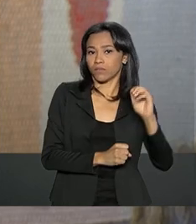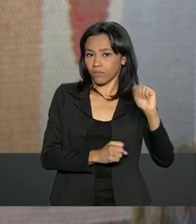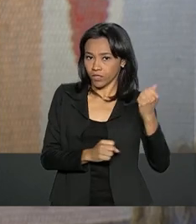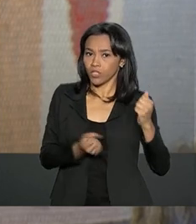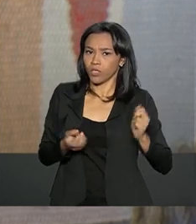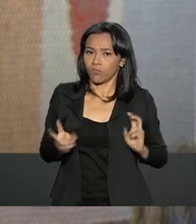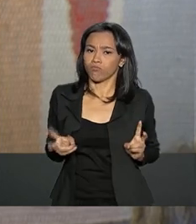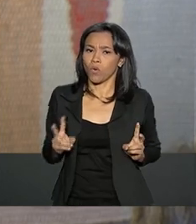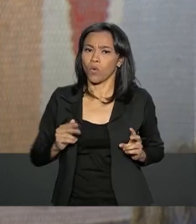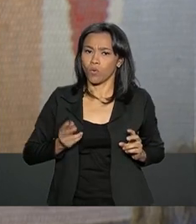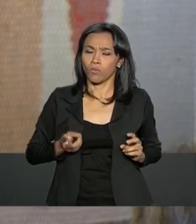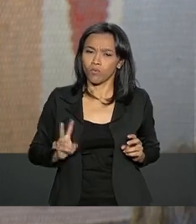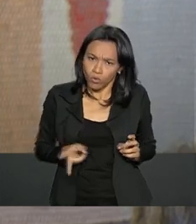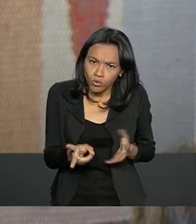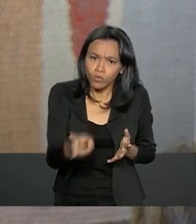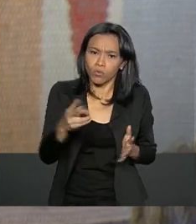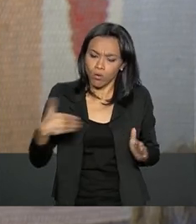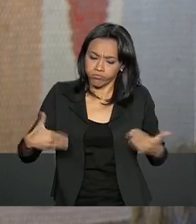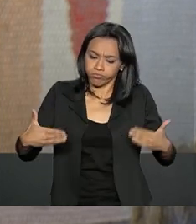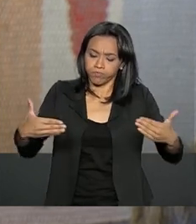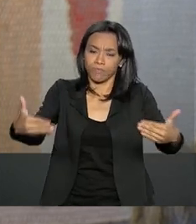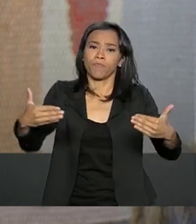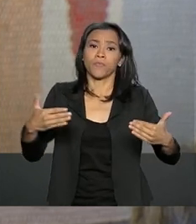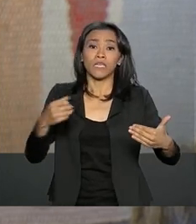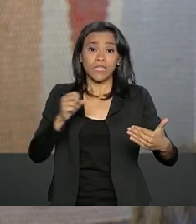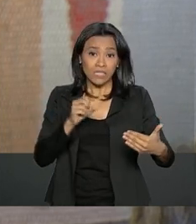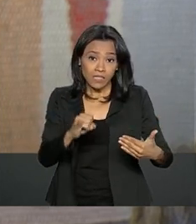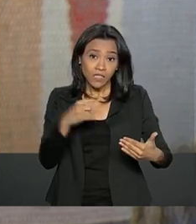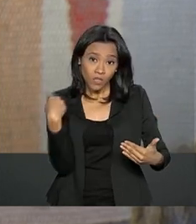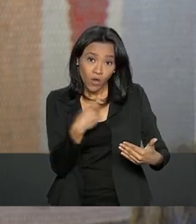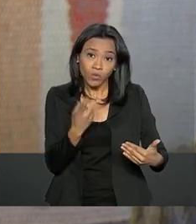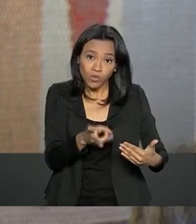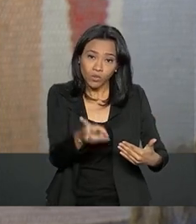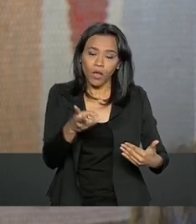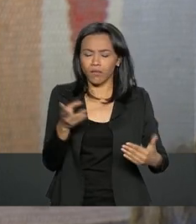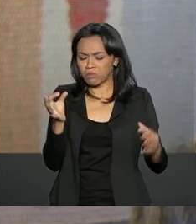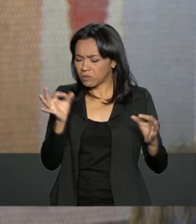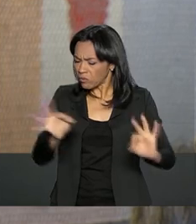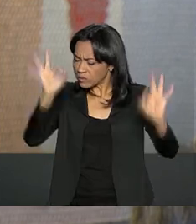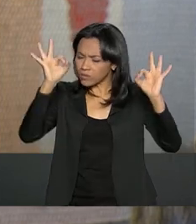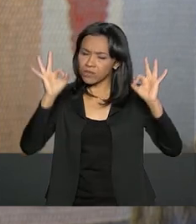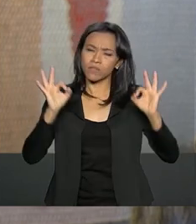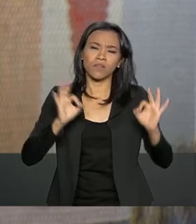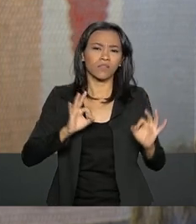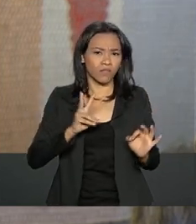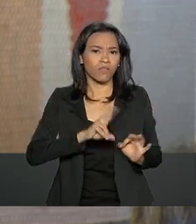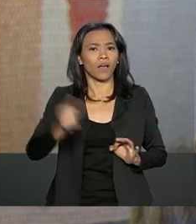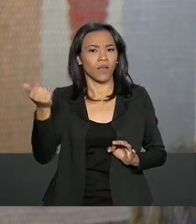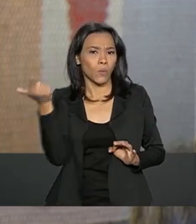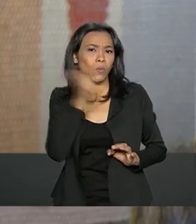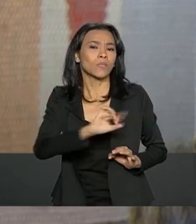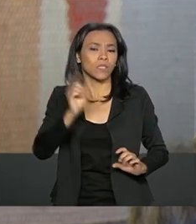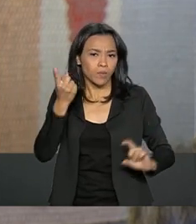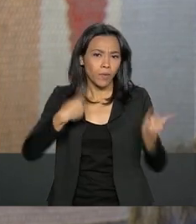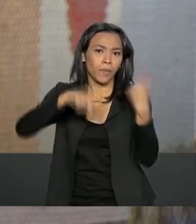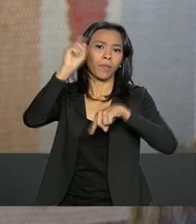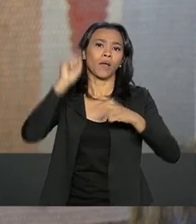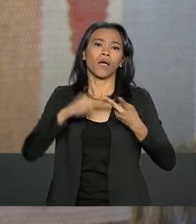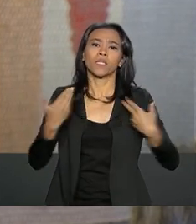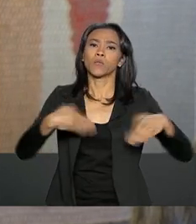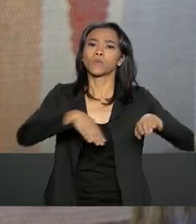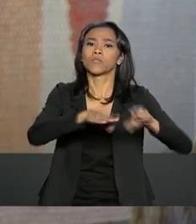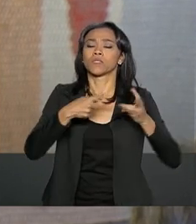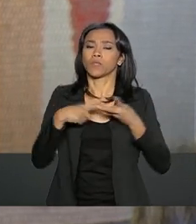vigentes. E se nós combinarmos essas potencialidades, eu tenho certeza que encontraremos o caminho do progresso, da inclusão, o caminho do